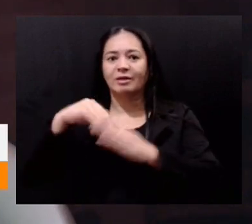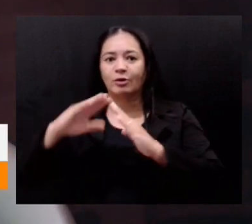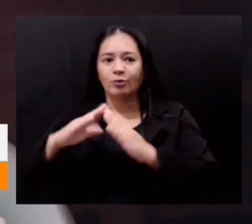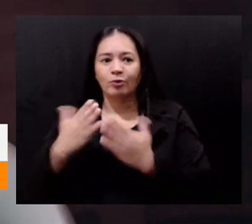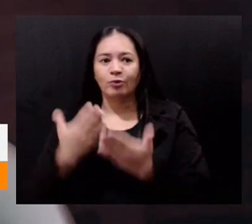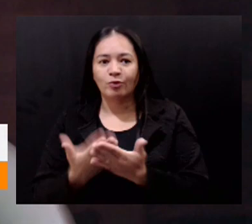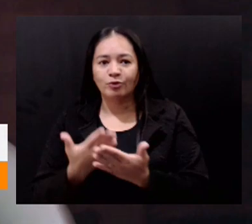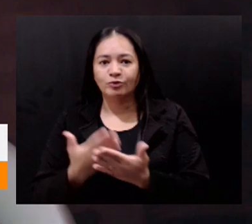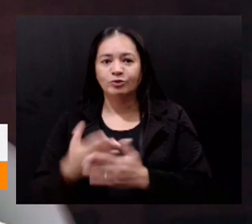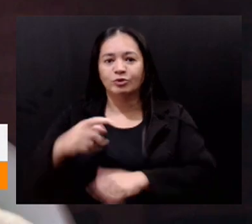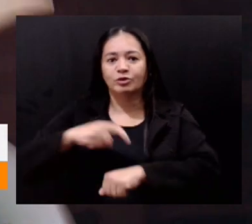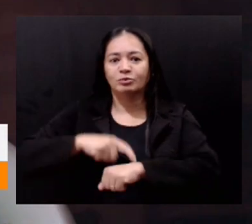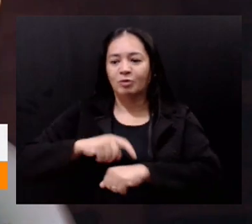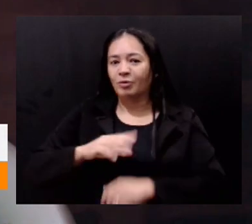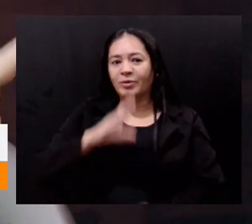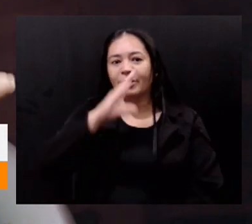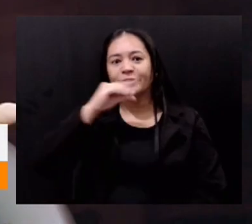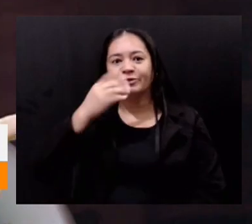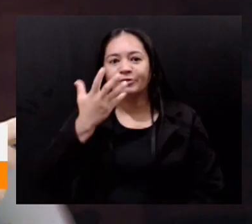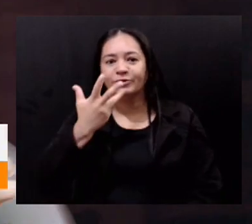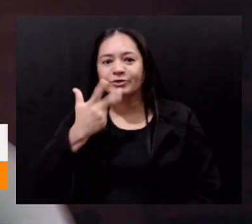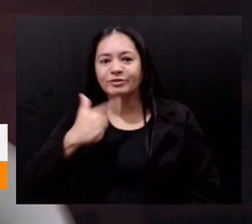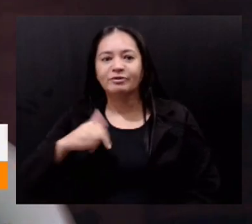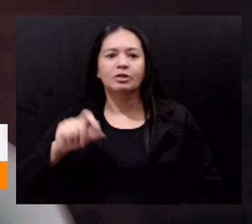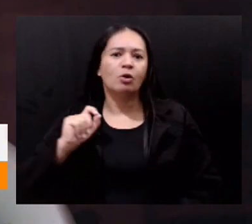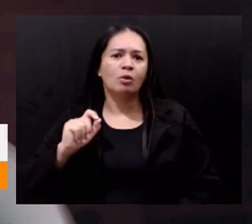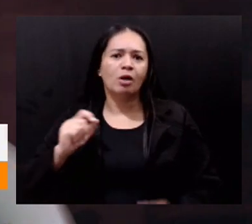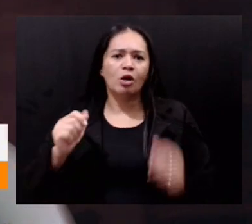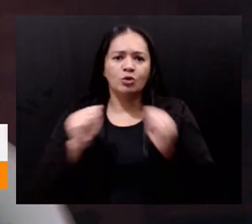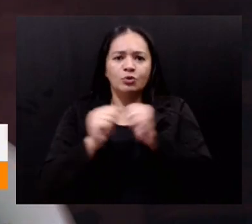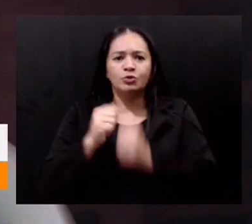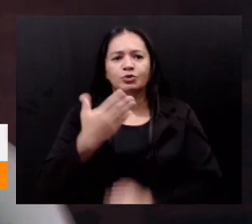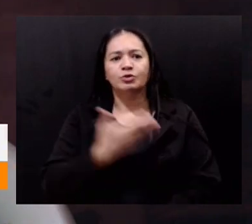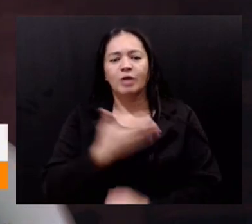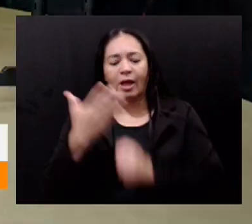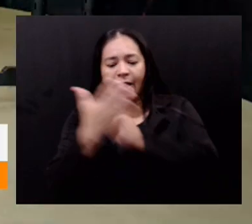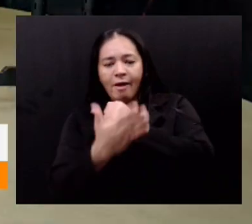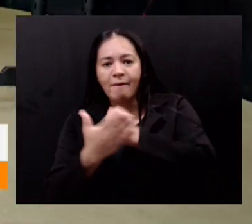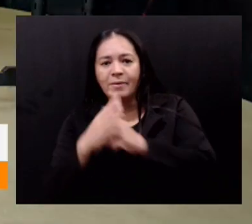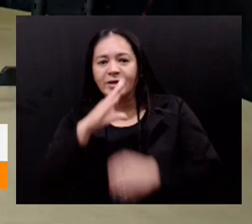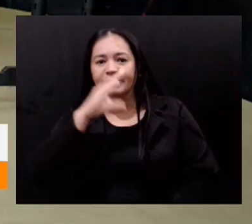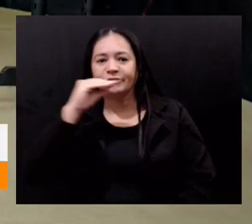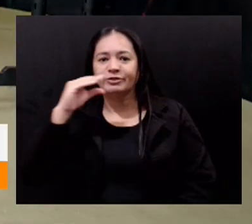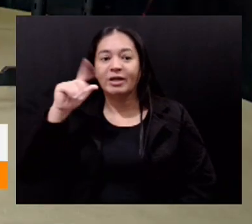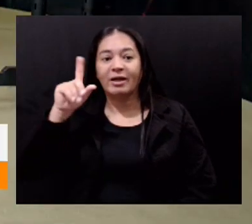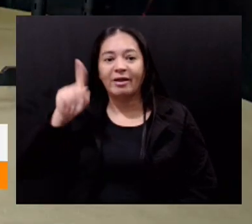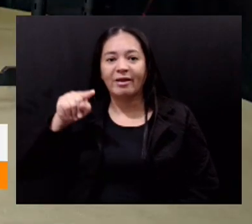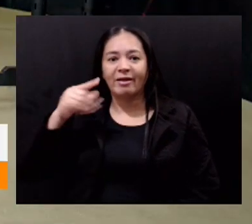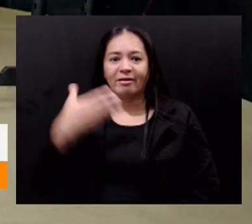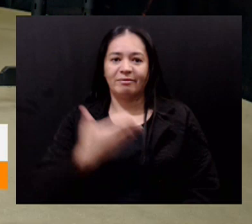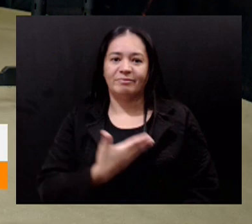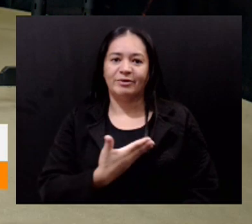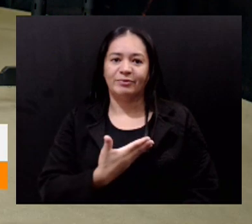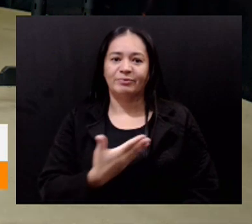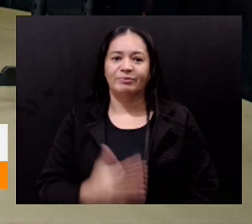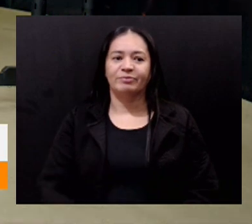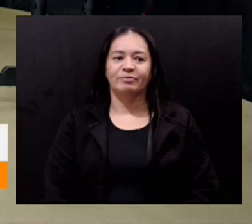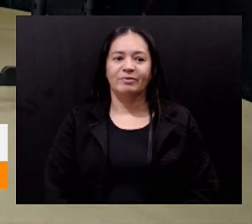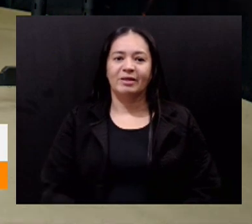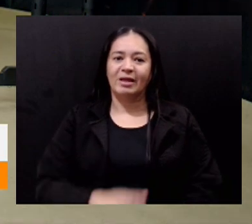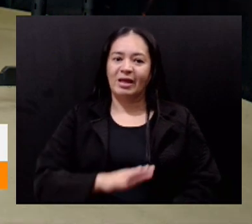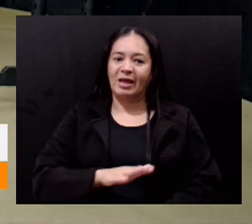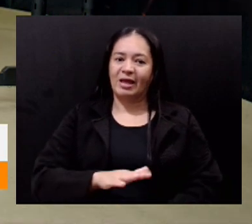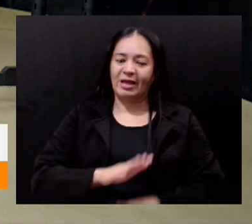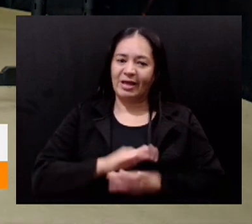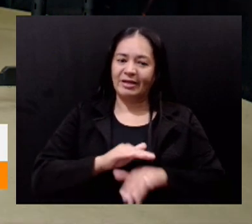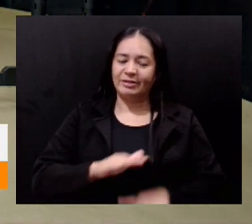com o quê? É amigos. A base da adolescência é amigos. Exato, é verdade. A criança vai crescer, ela vai criar todo o seu